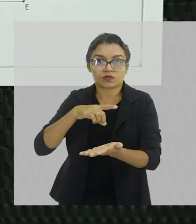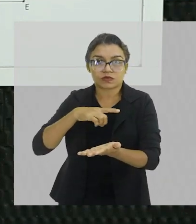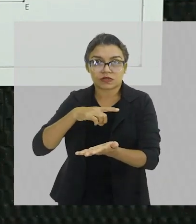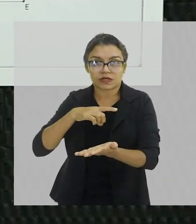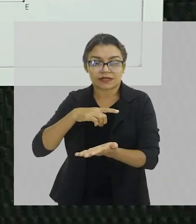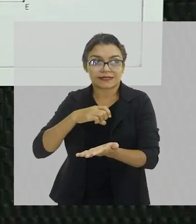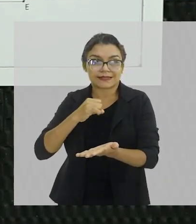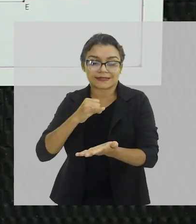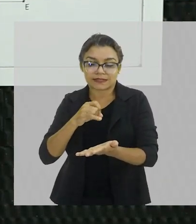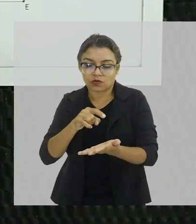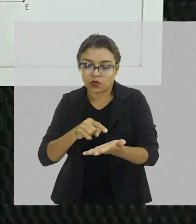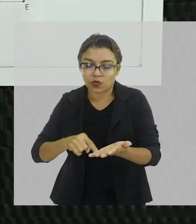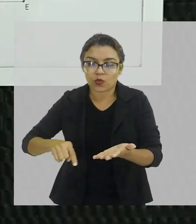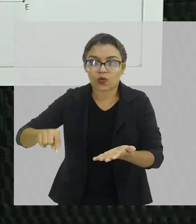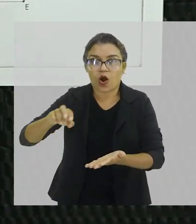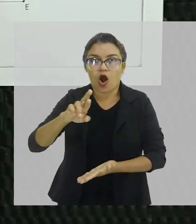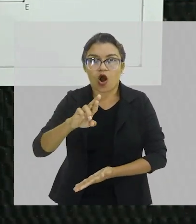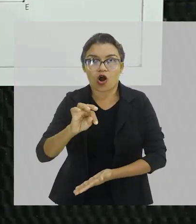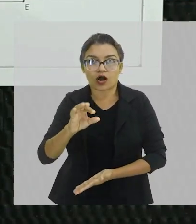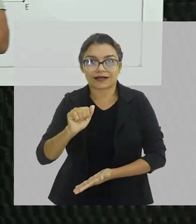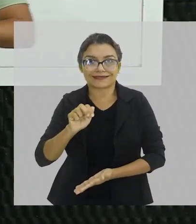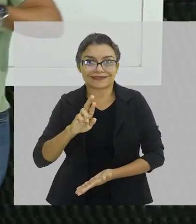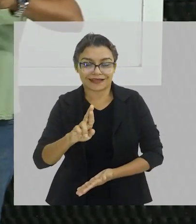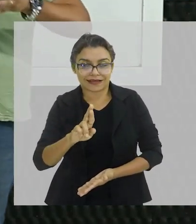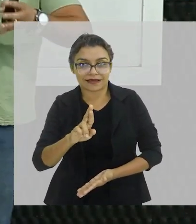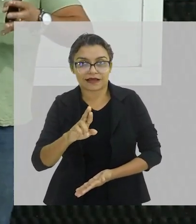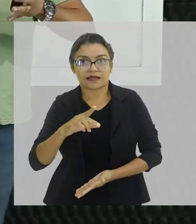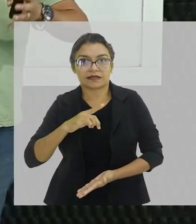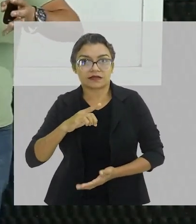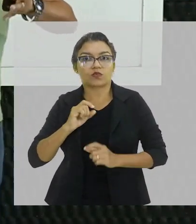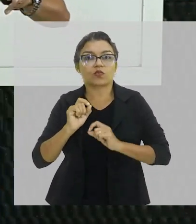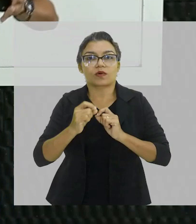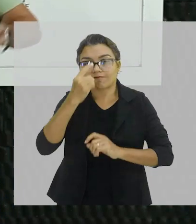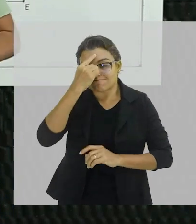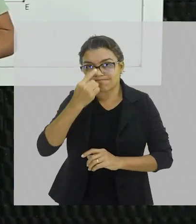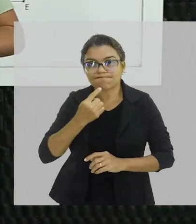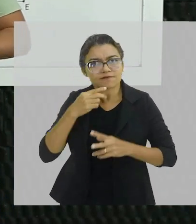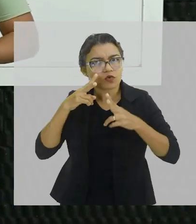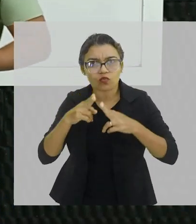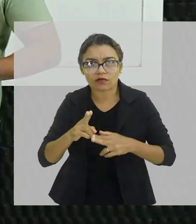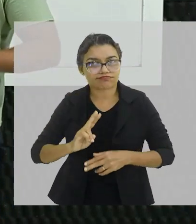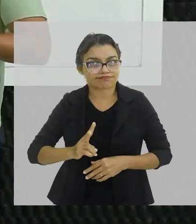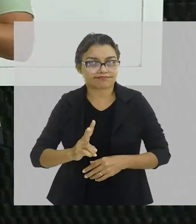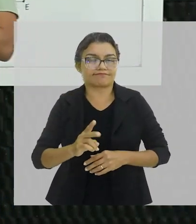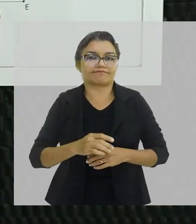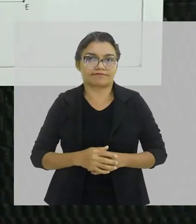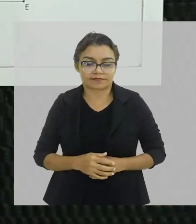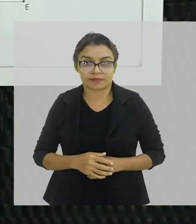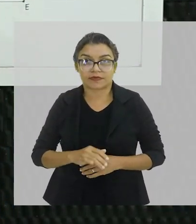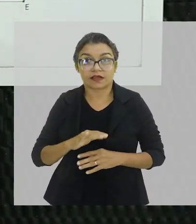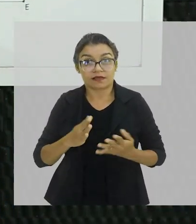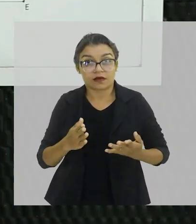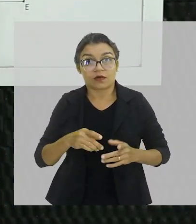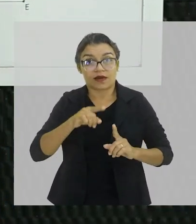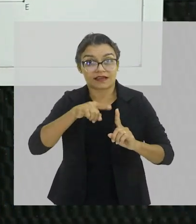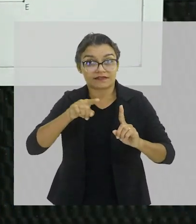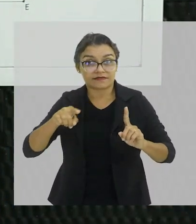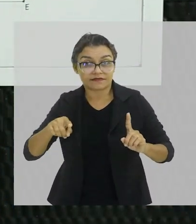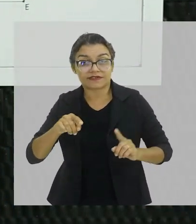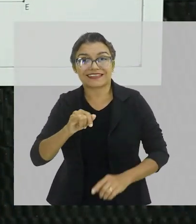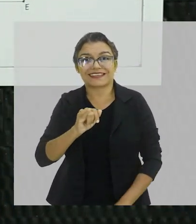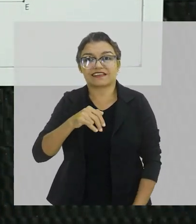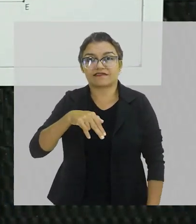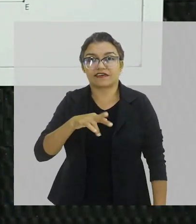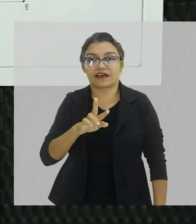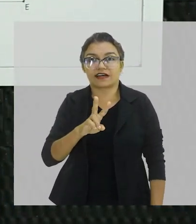você rotacionar essa figura, ela continua sendo a mesma figura. Por isso que ela é invariante por